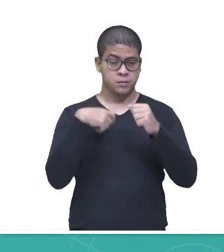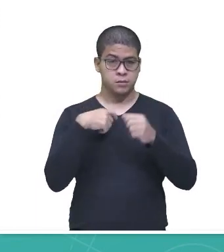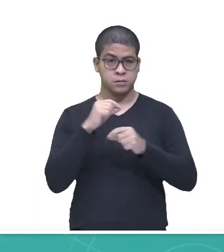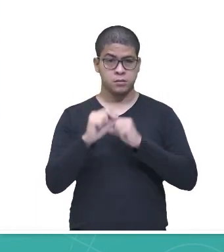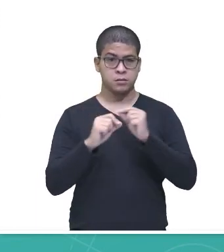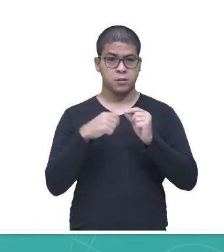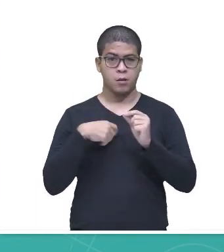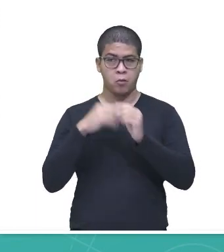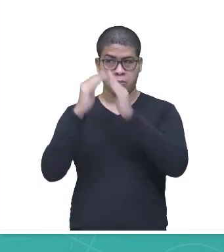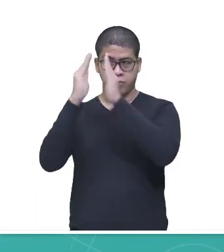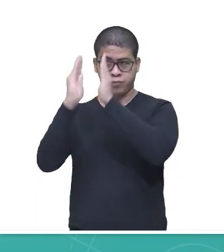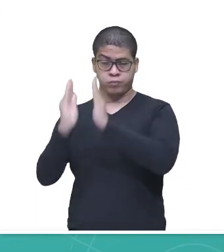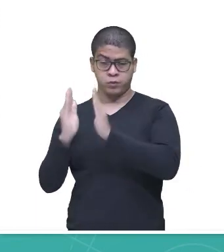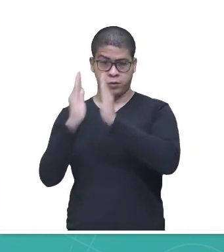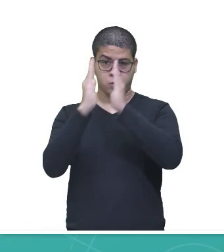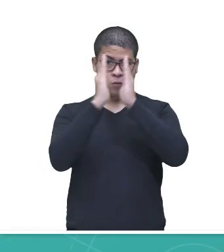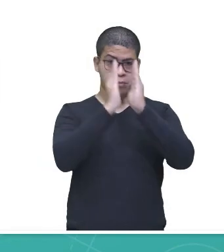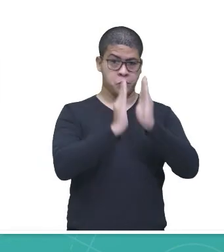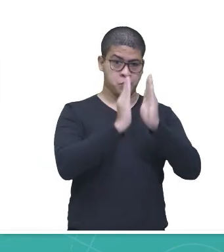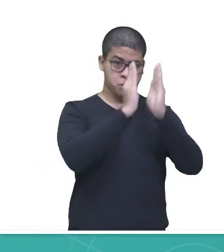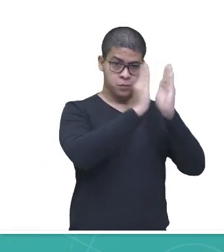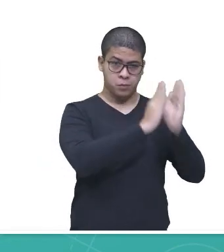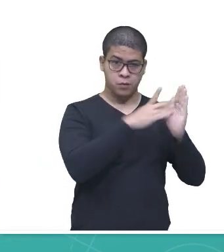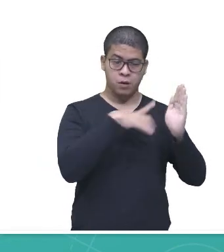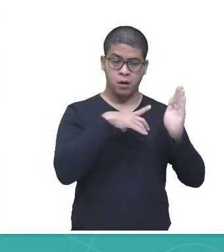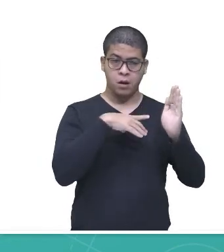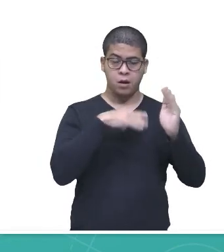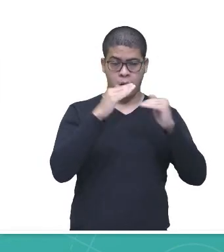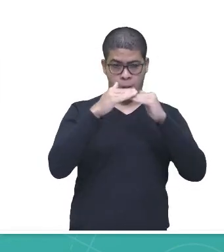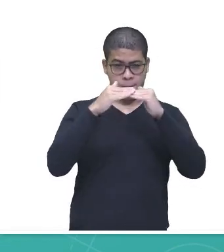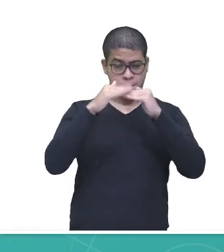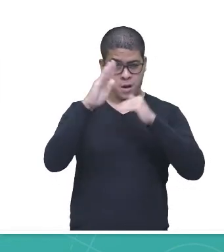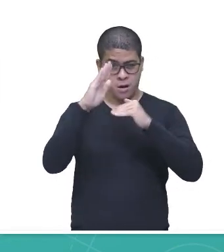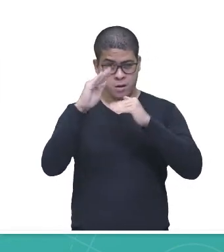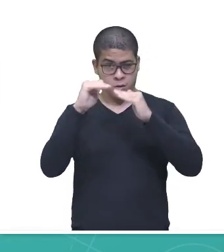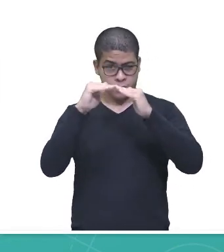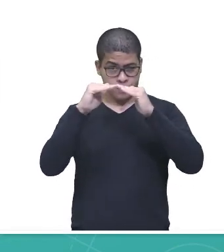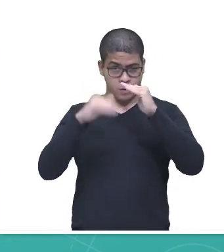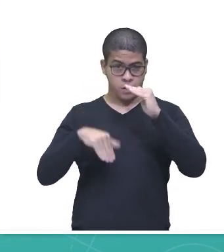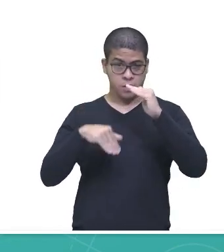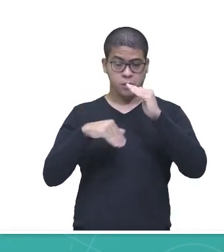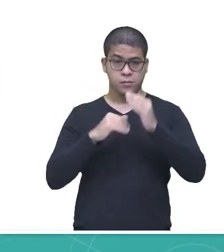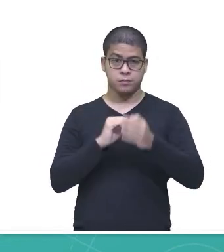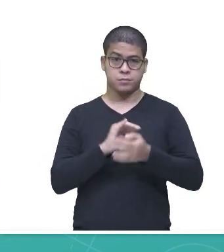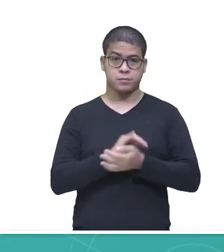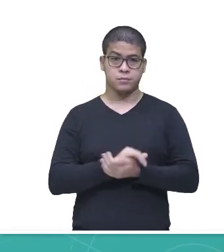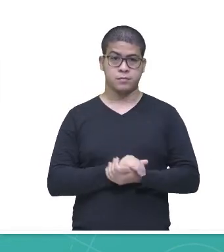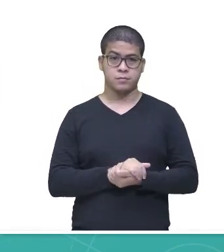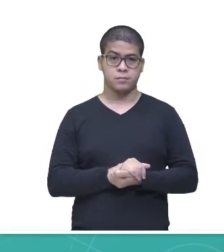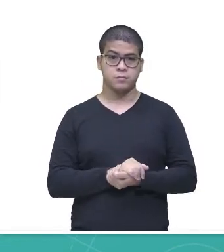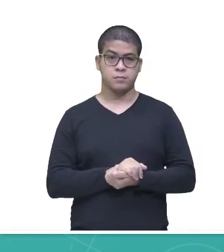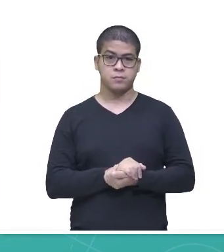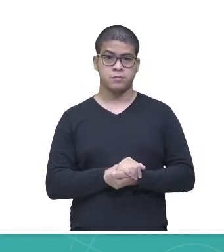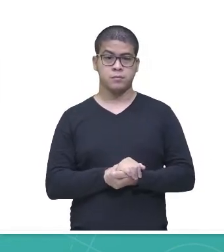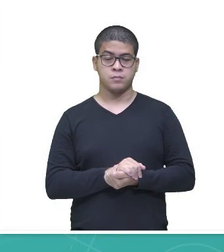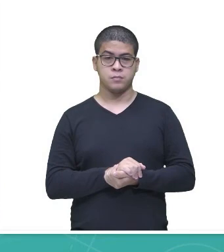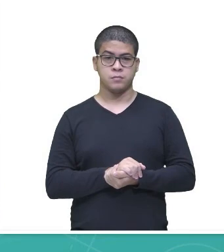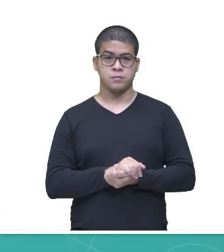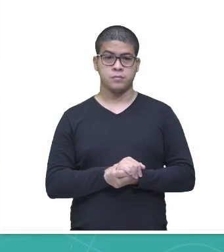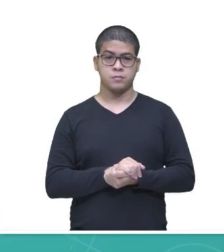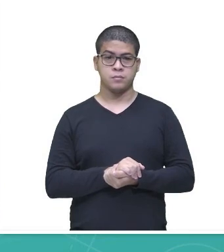a coluna dos segundos do minuendo é maior do que a coluna dos segundos do subtraendo.